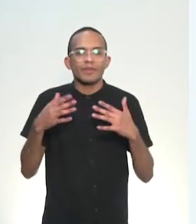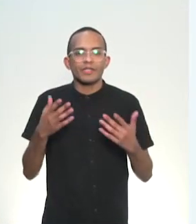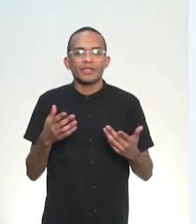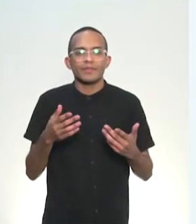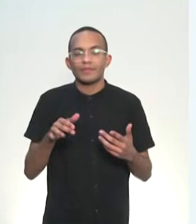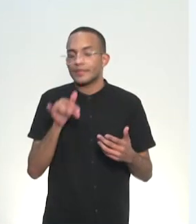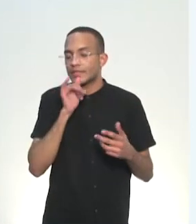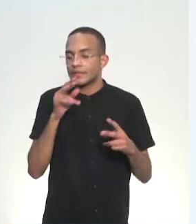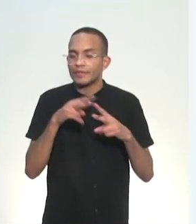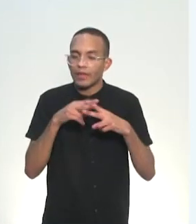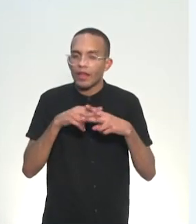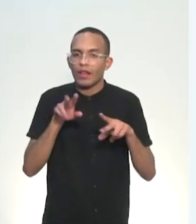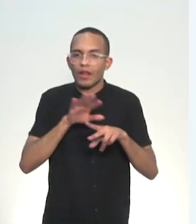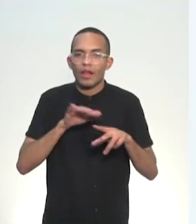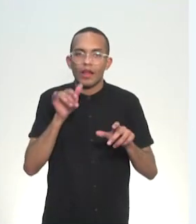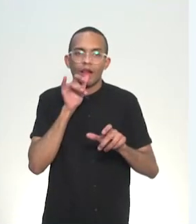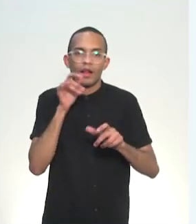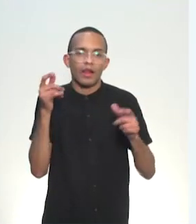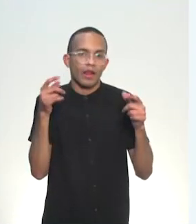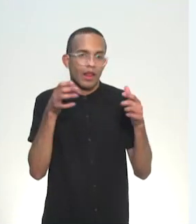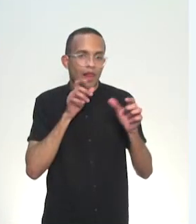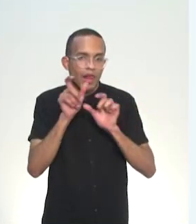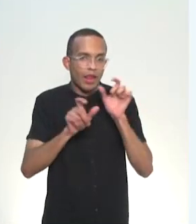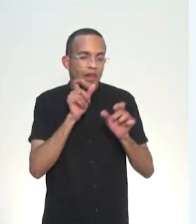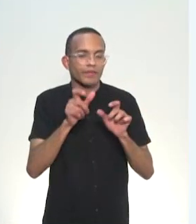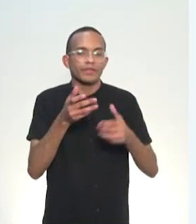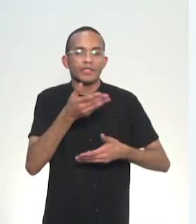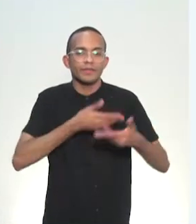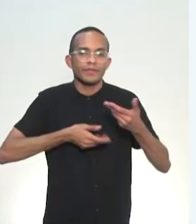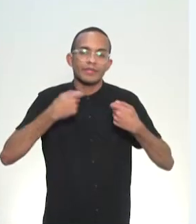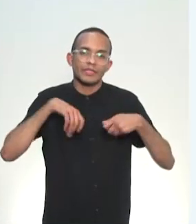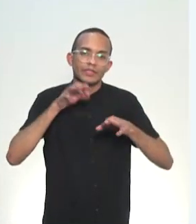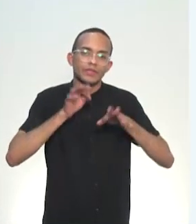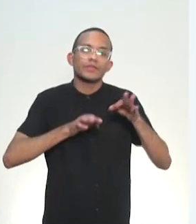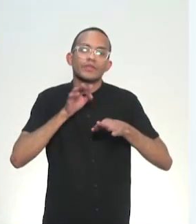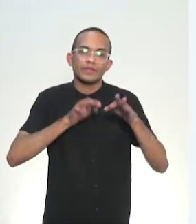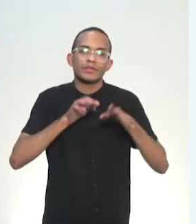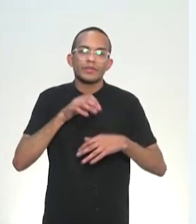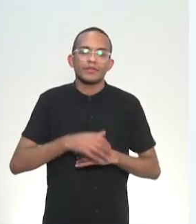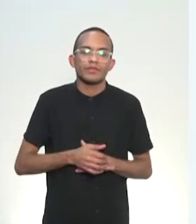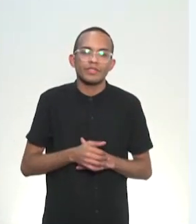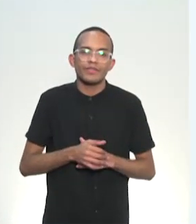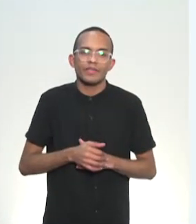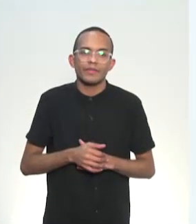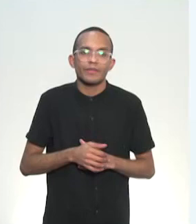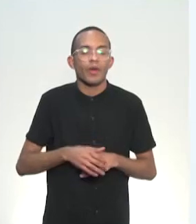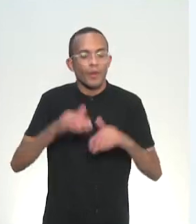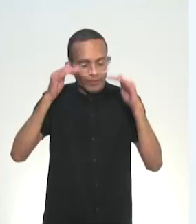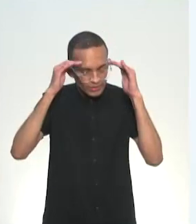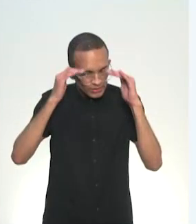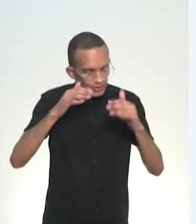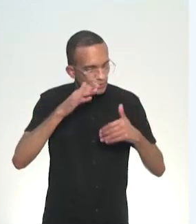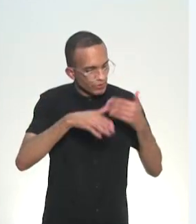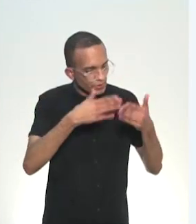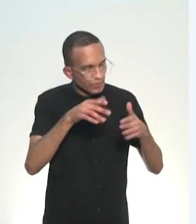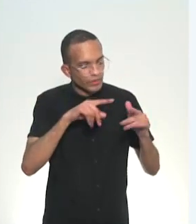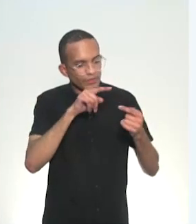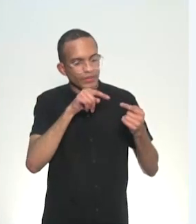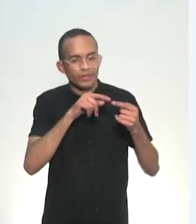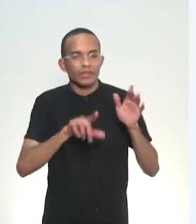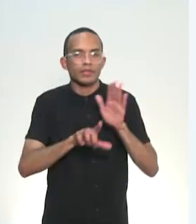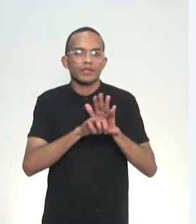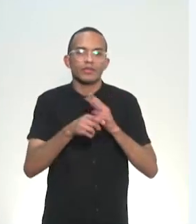sociedade. Desse modo, quando ele ocorre, é preciso que haja justiça na sua resolução. com obediência ao devido processo legal.